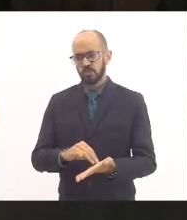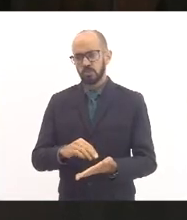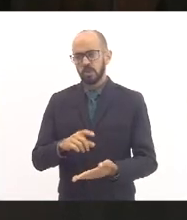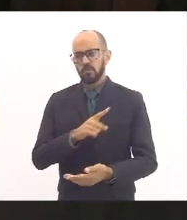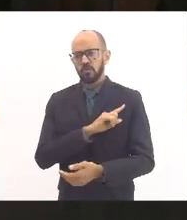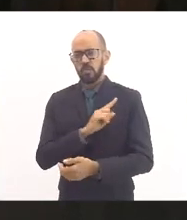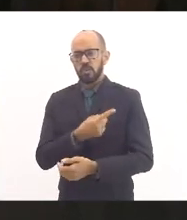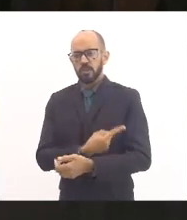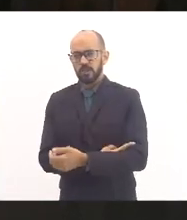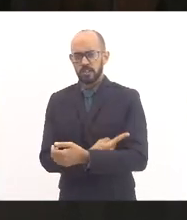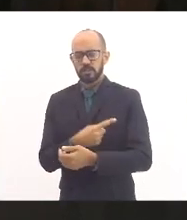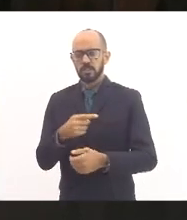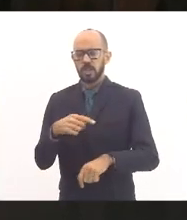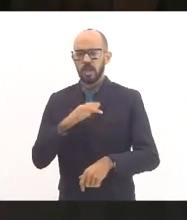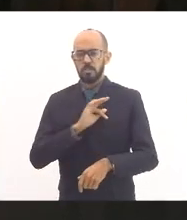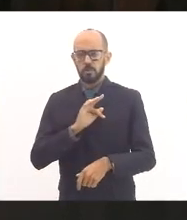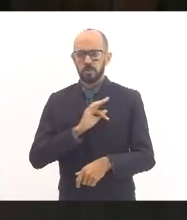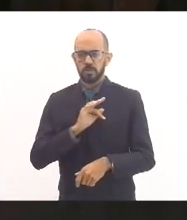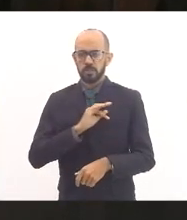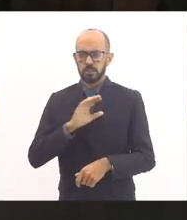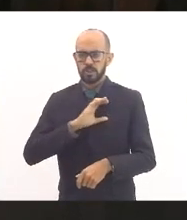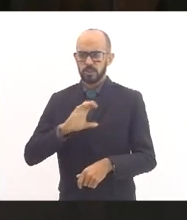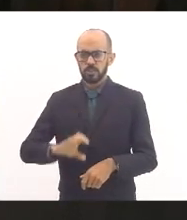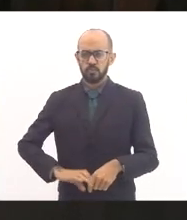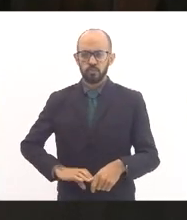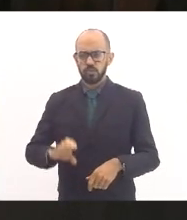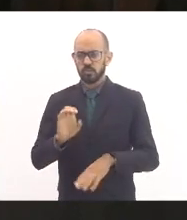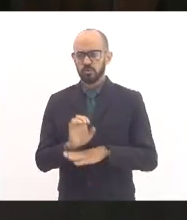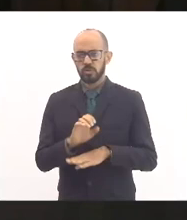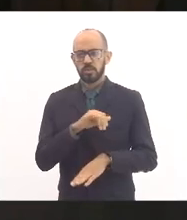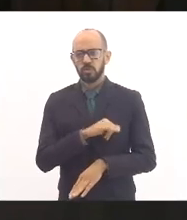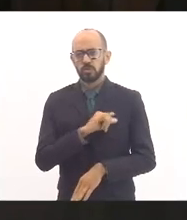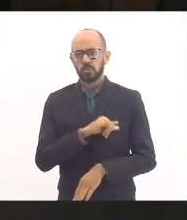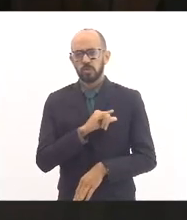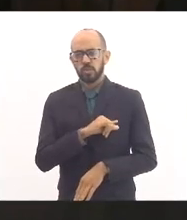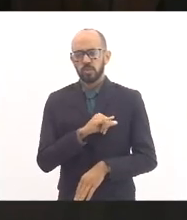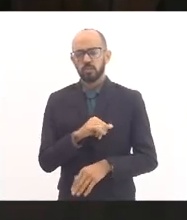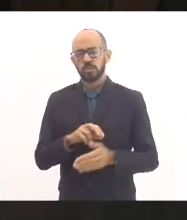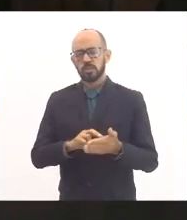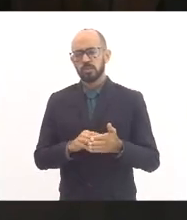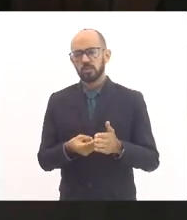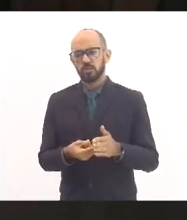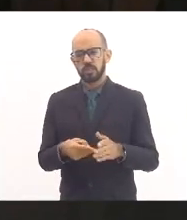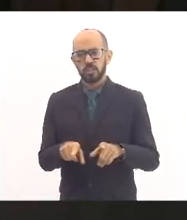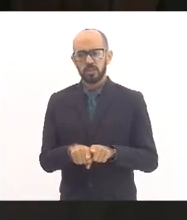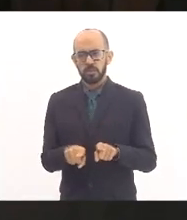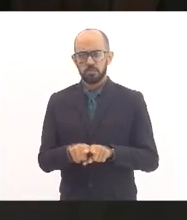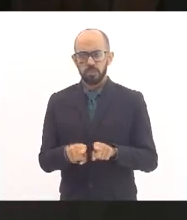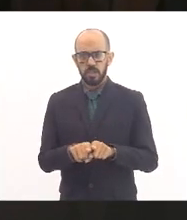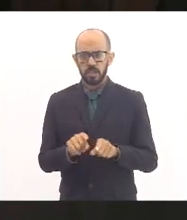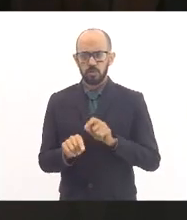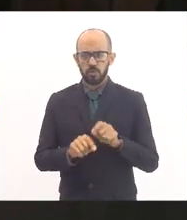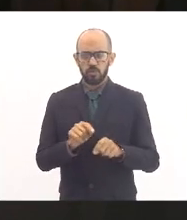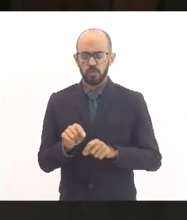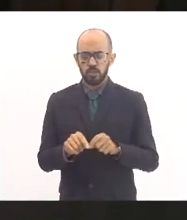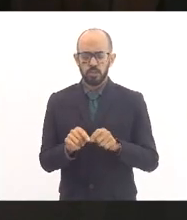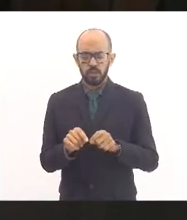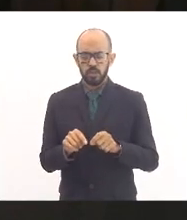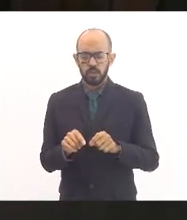fortalecer a polícia civil do Estado do Rio de Janeiro e Isso significa também fortalecer